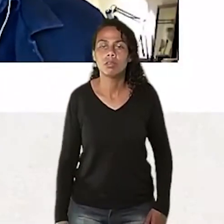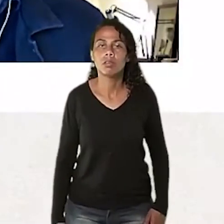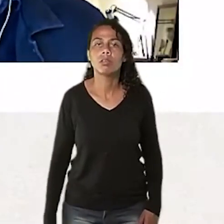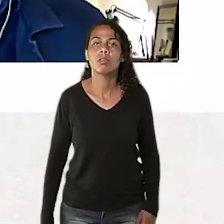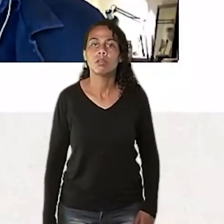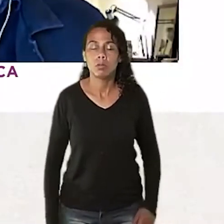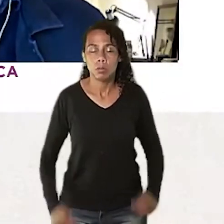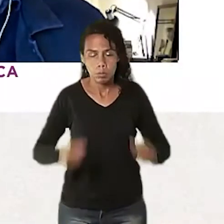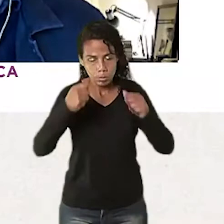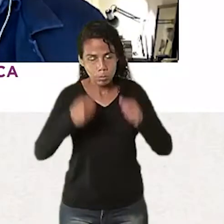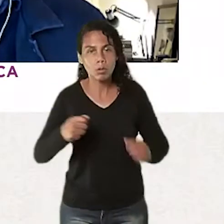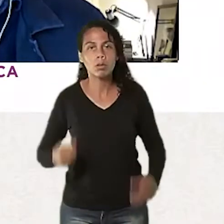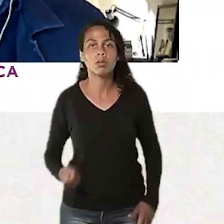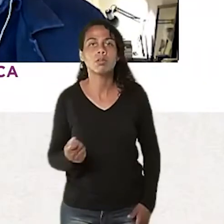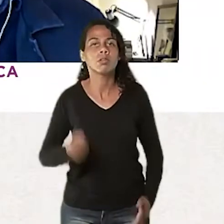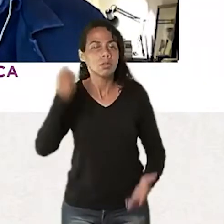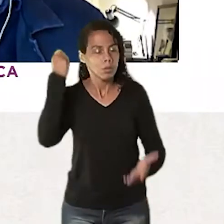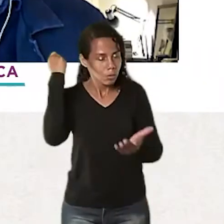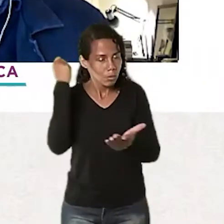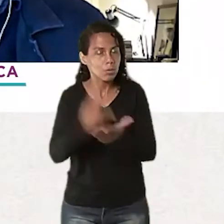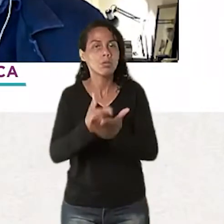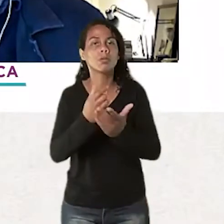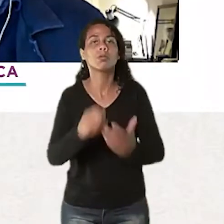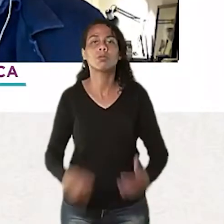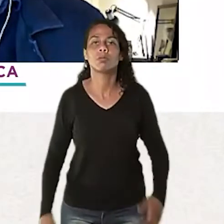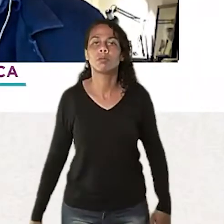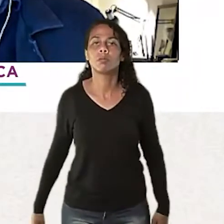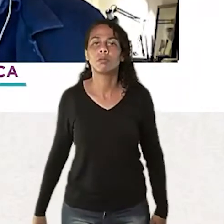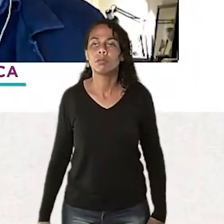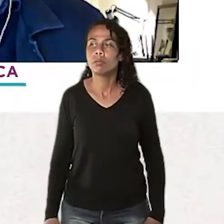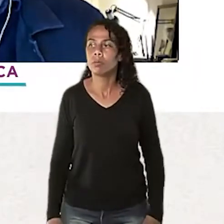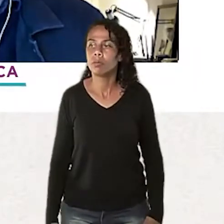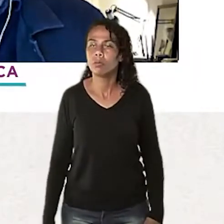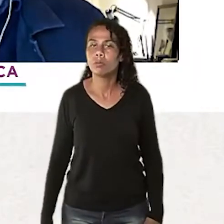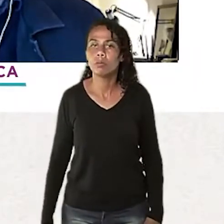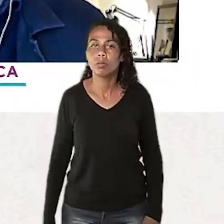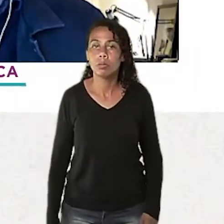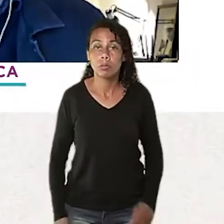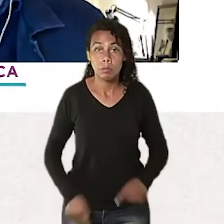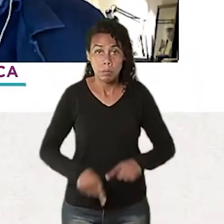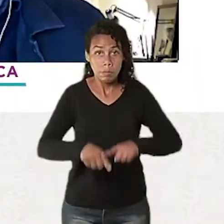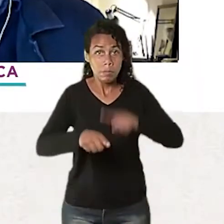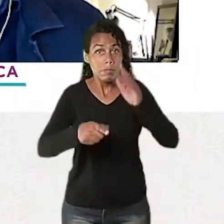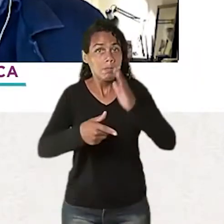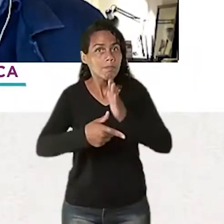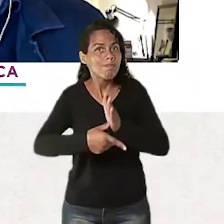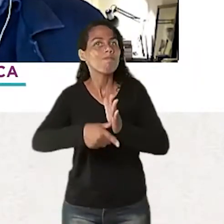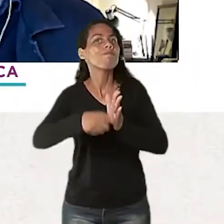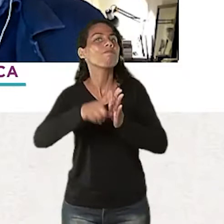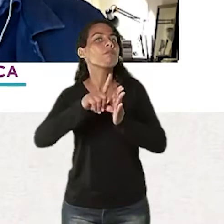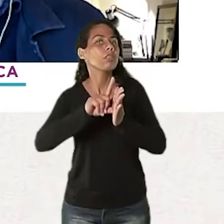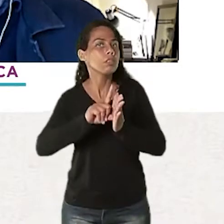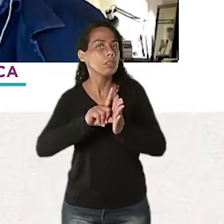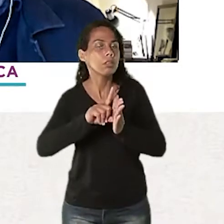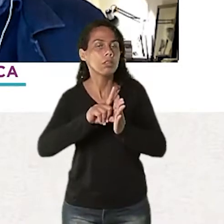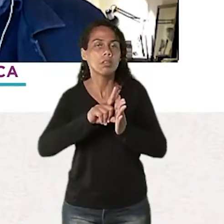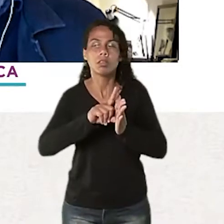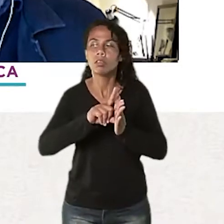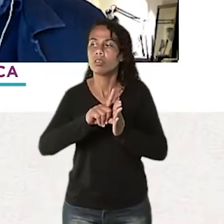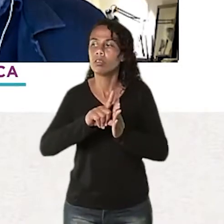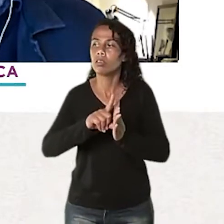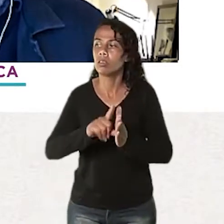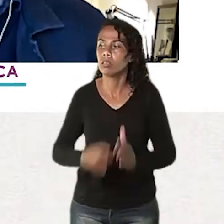Crônicas de viagem, né, para a pandemia. Mas antes do livro, Cuenca, eu queria te pedir um